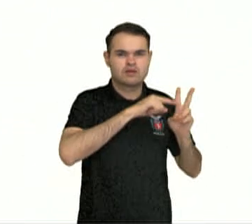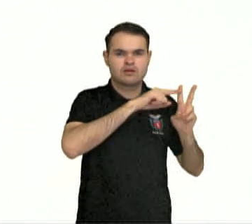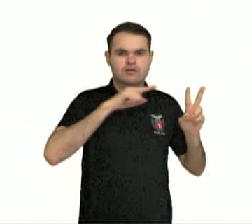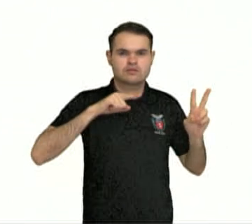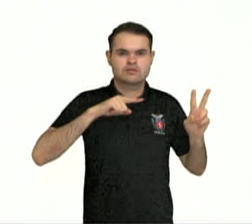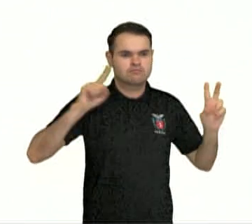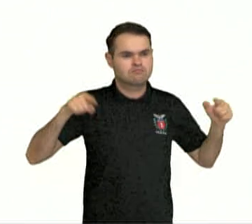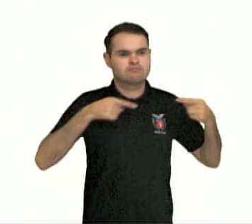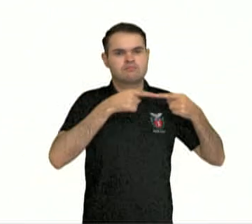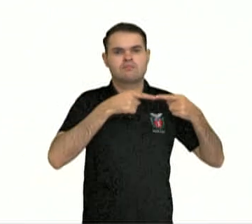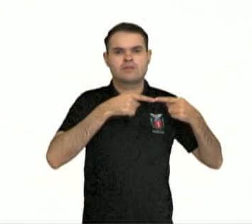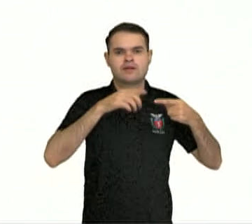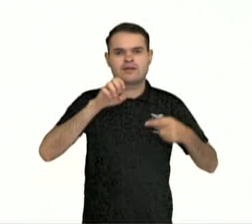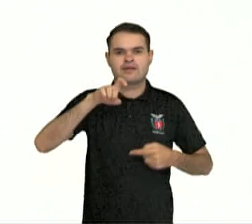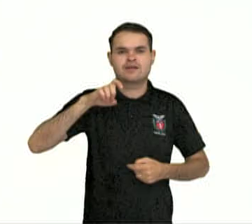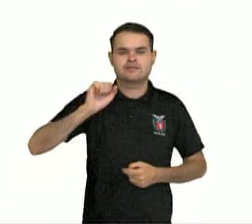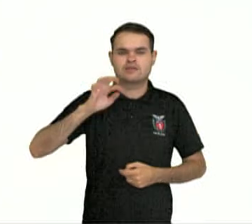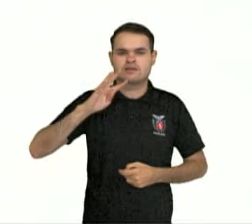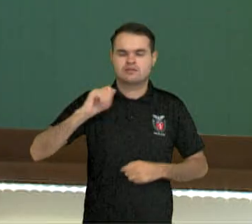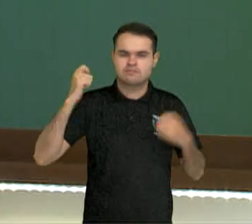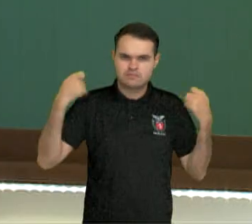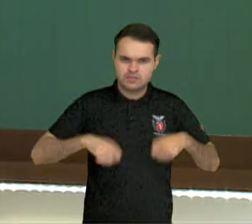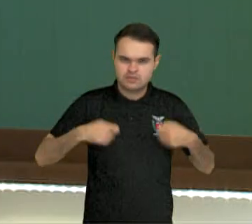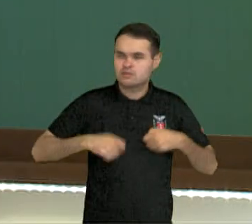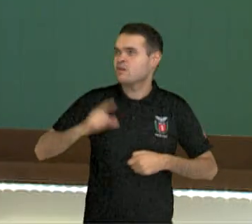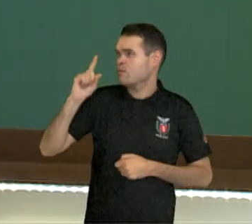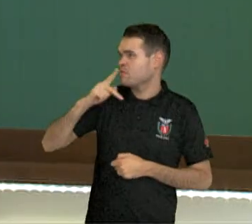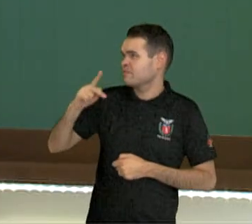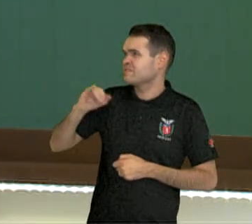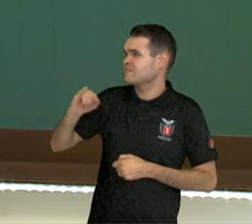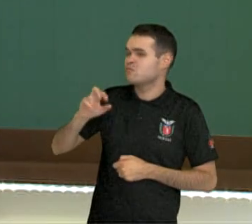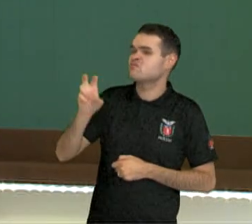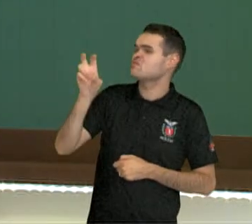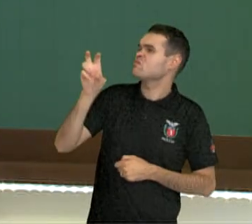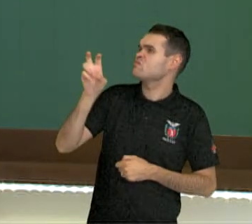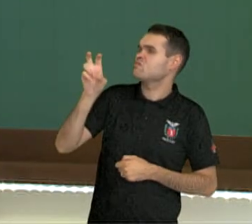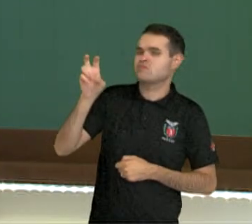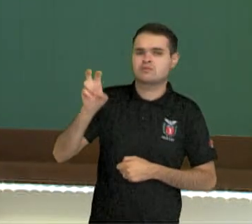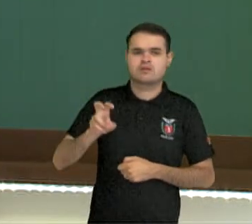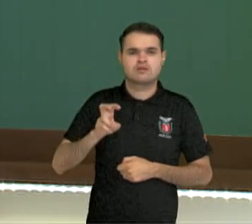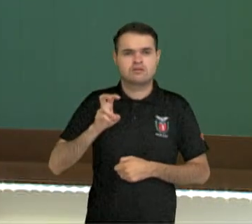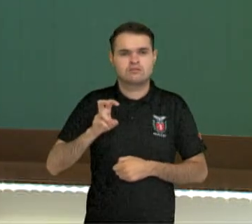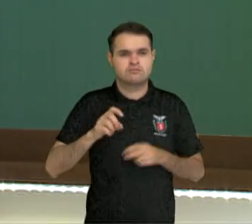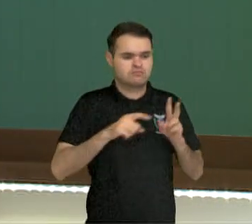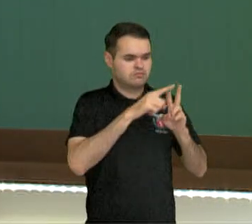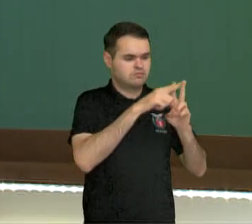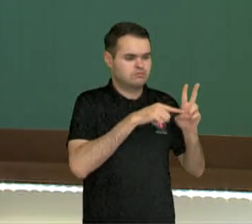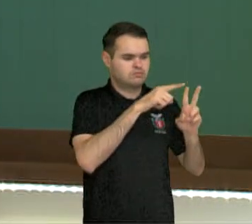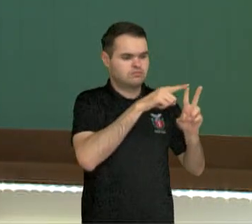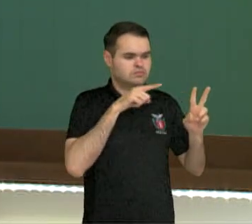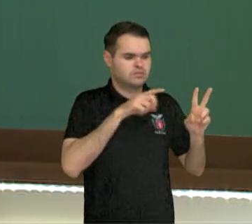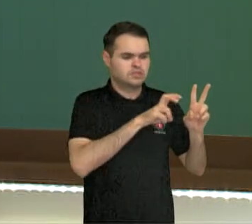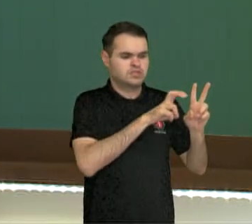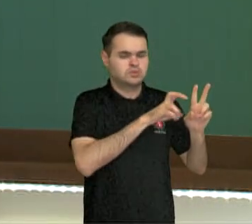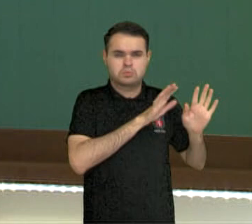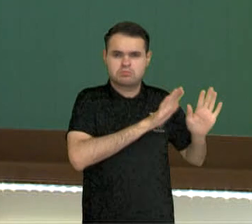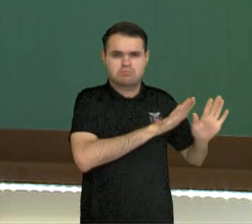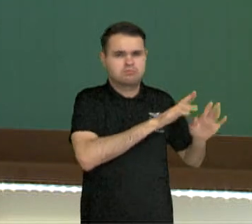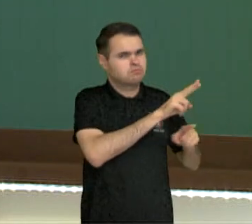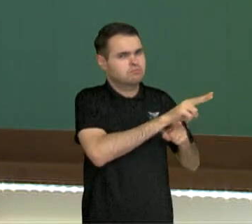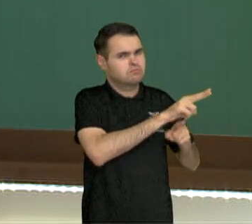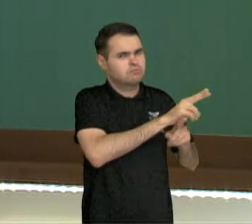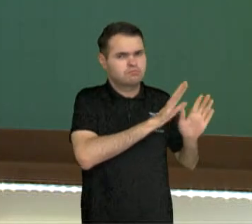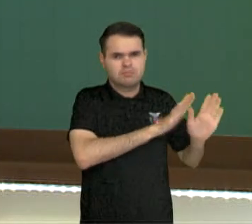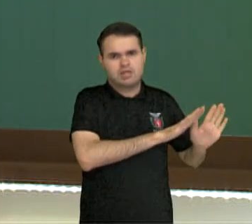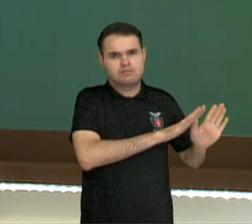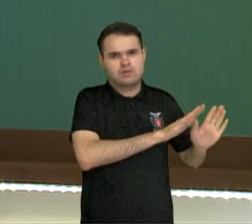raiz exata. Eu extraio a raiz deles. Professor, e se for um 5? Raiz de 5, você deixa escrito raiz de 5 mesmo, tá